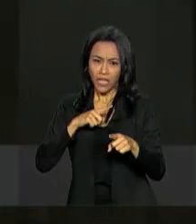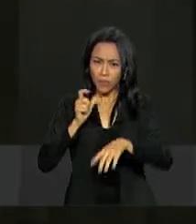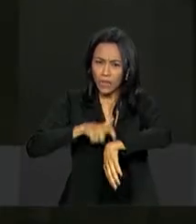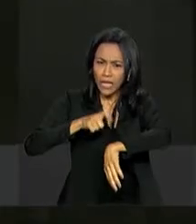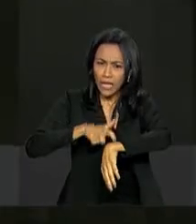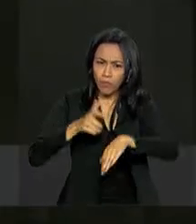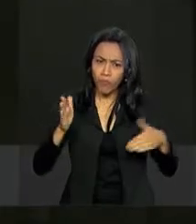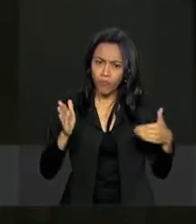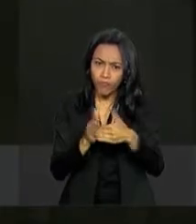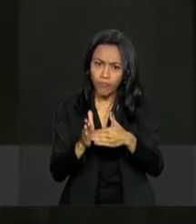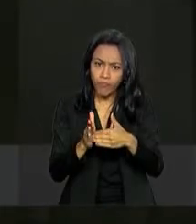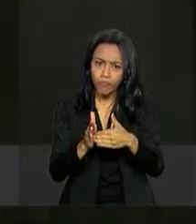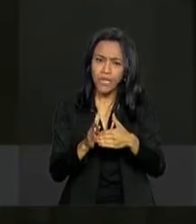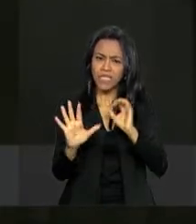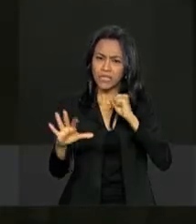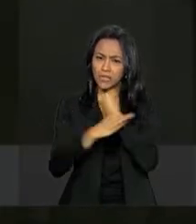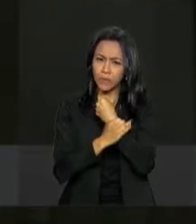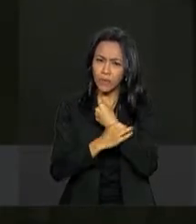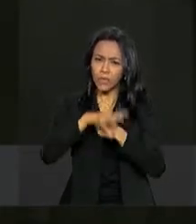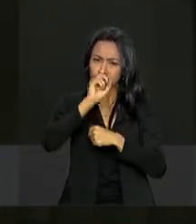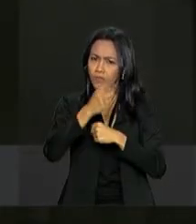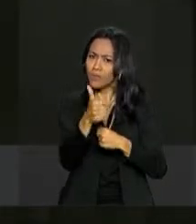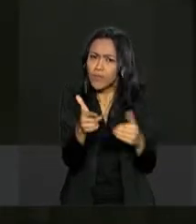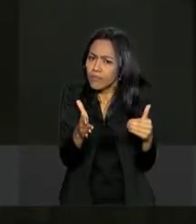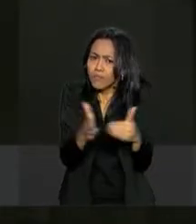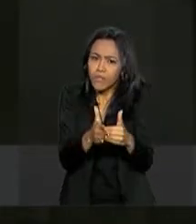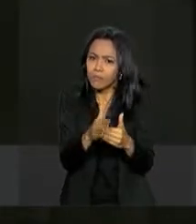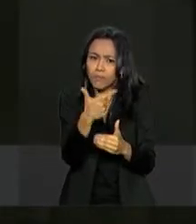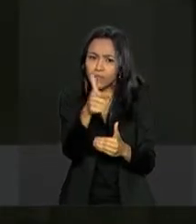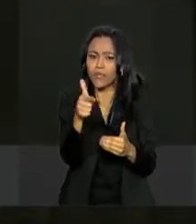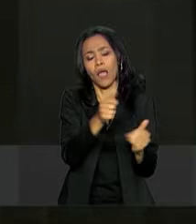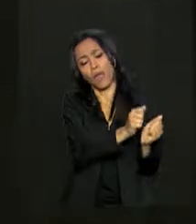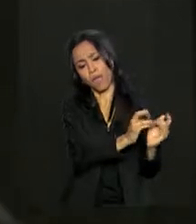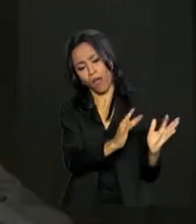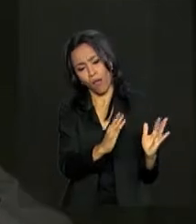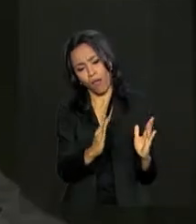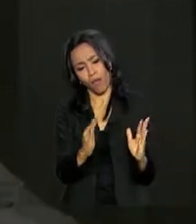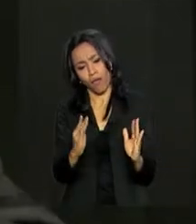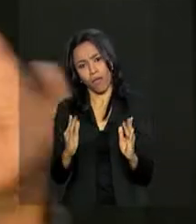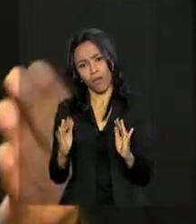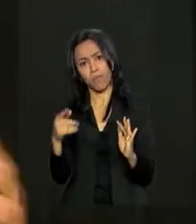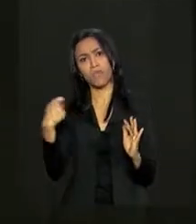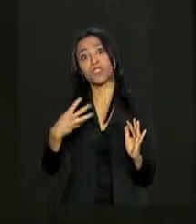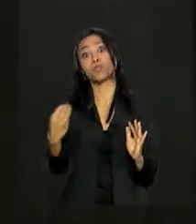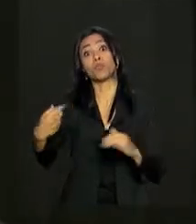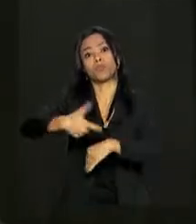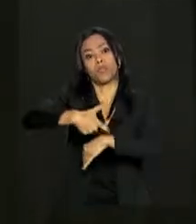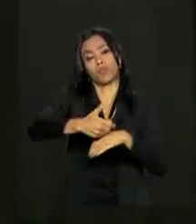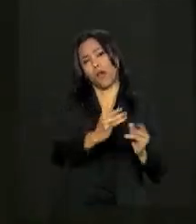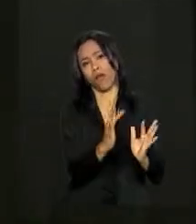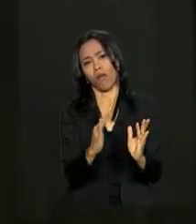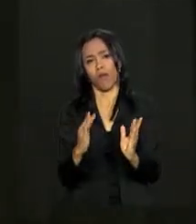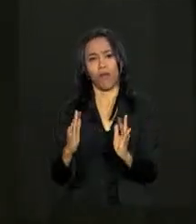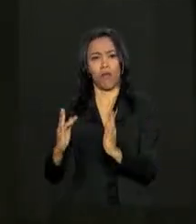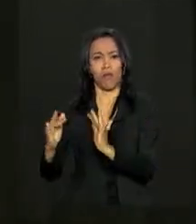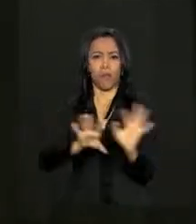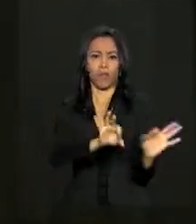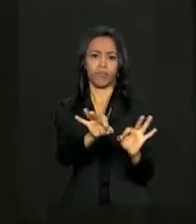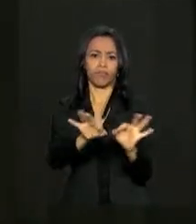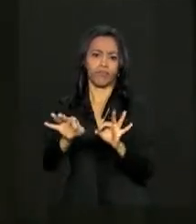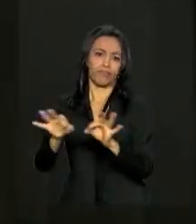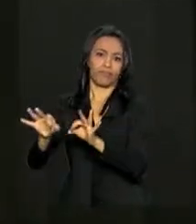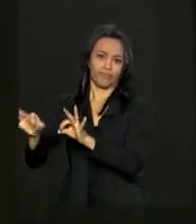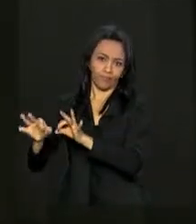as questões de segurança e ordem pública não têm tempo determinado para a solução. Ela precisa de muito tempo. Então, intervenção era para tamponar